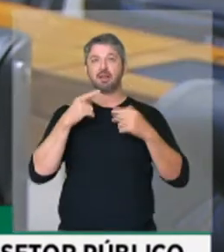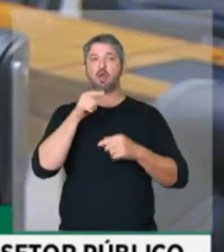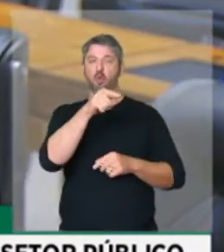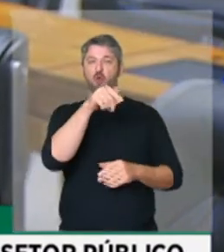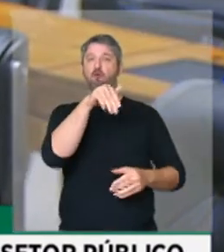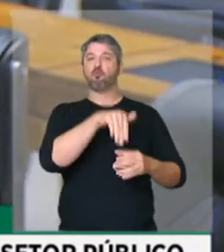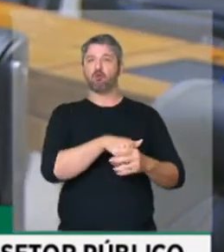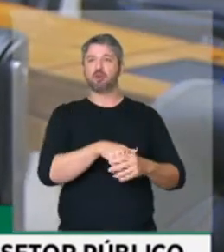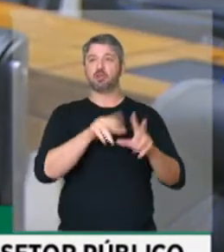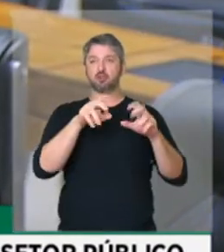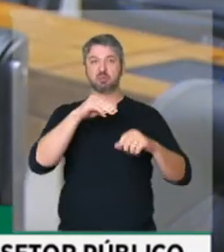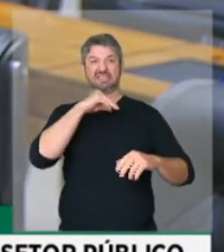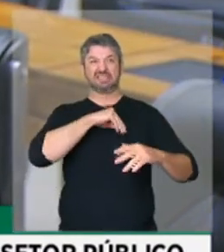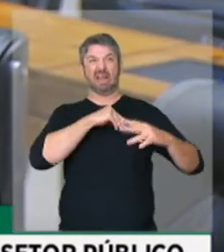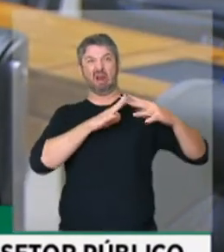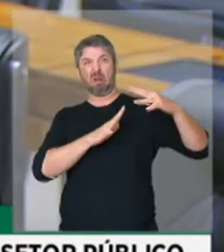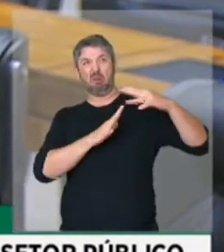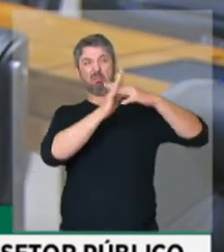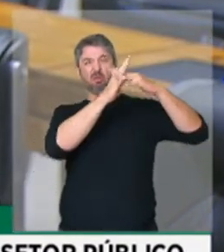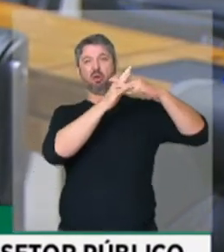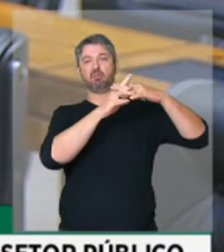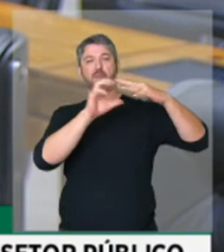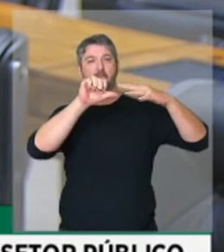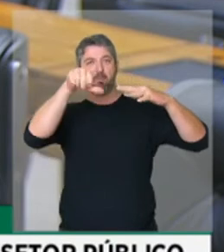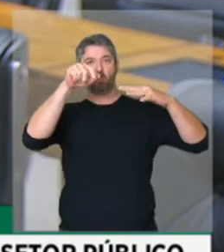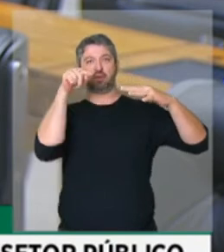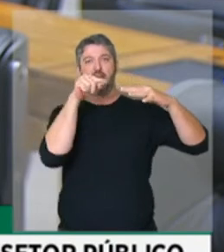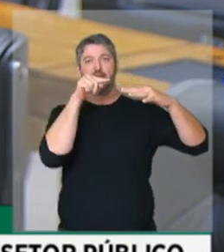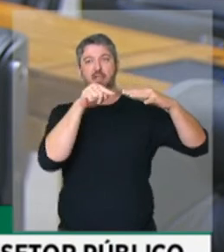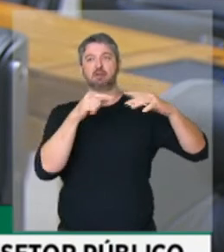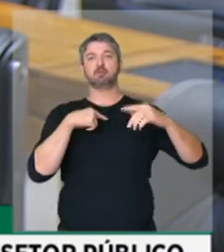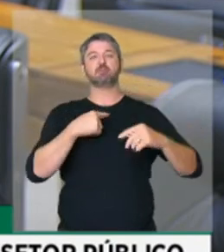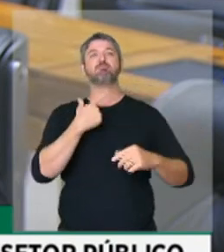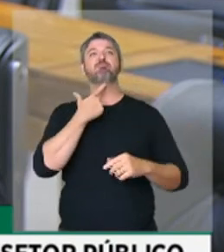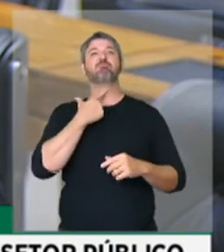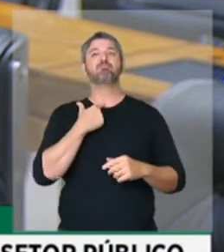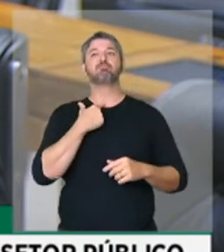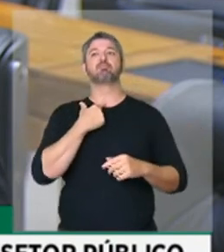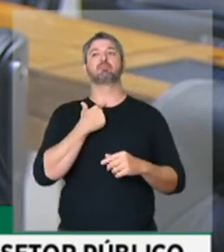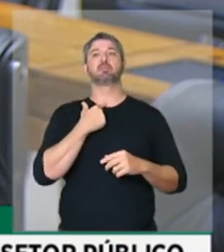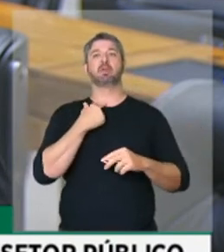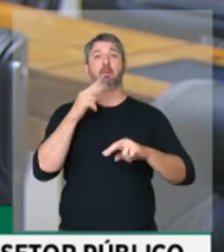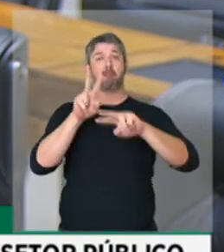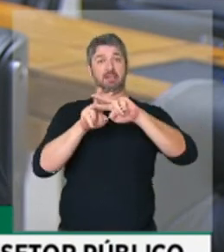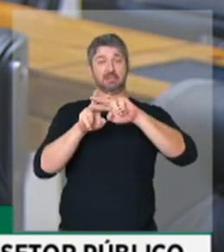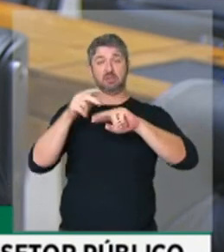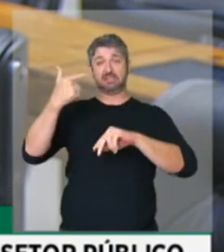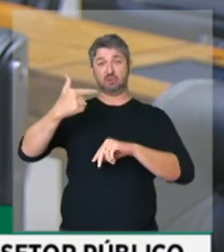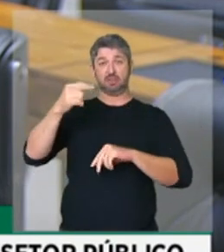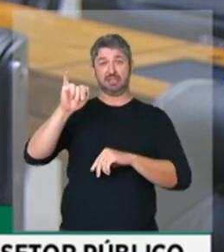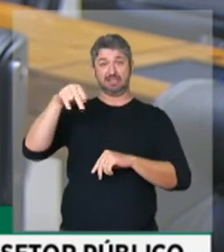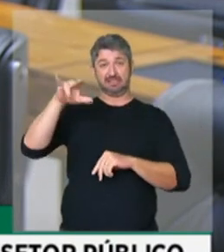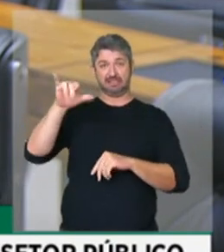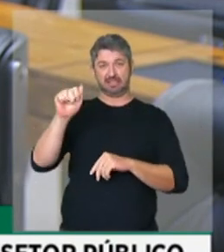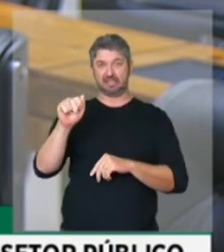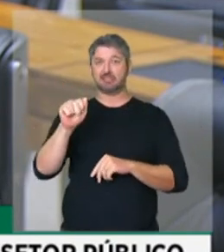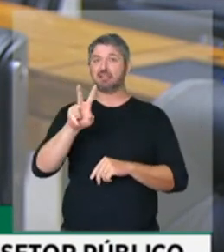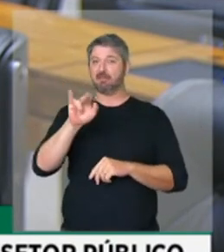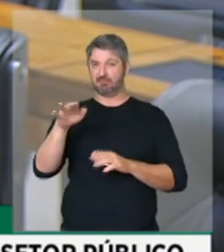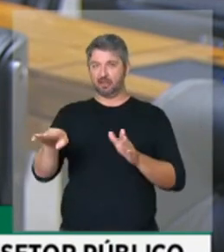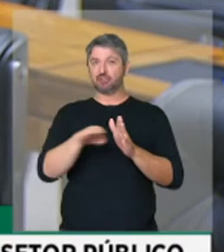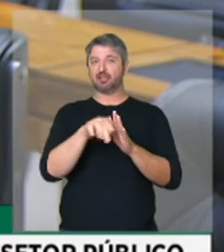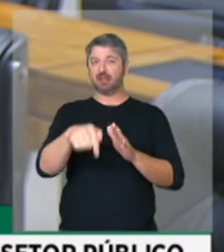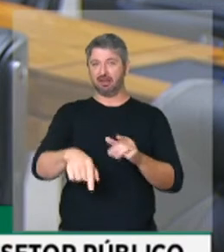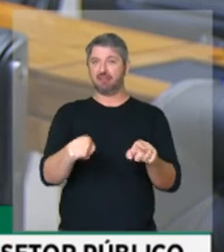do supersalário, já fica motivado, achando que a prisão em segunda instância também está a caminho.